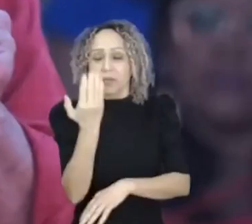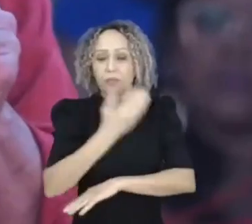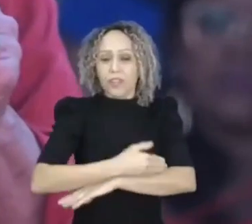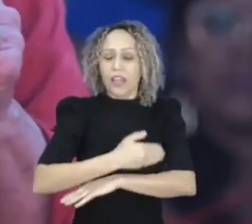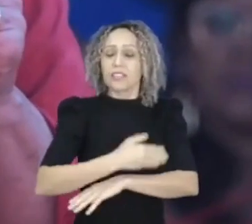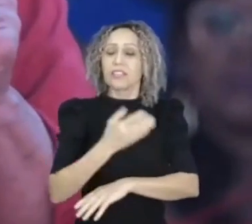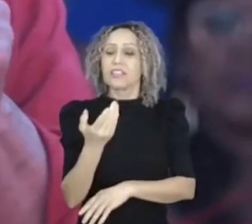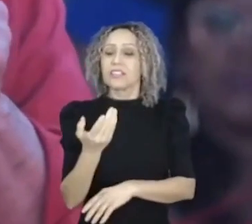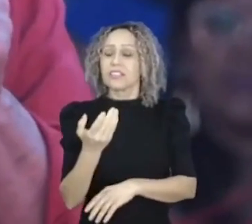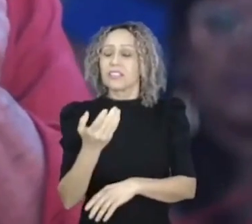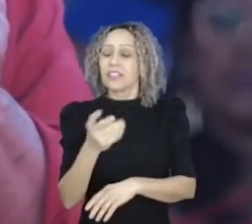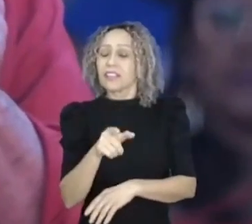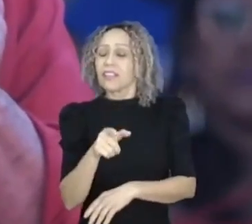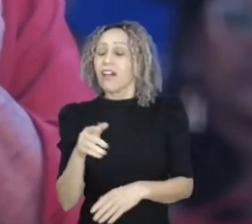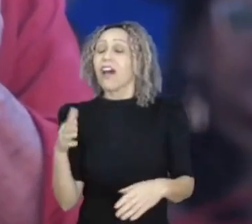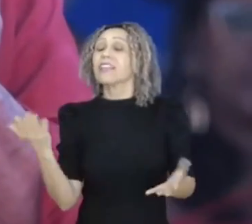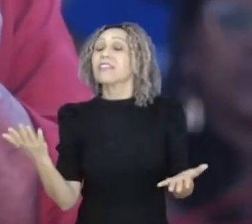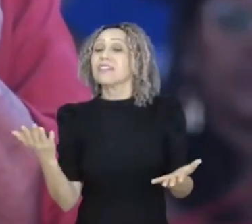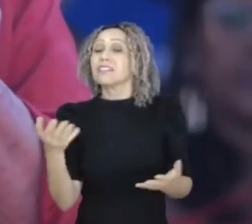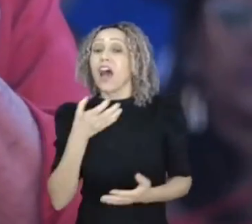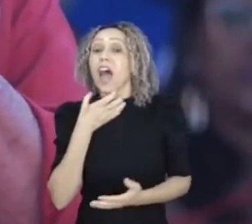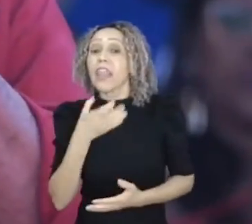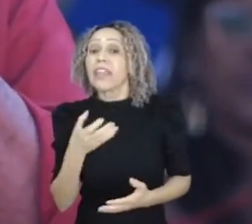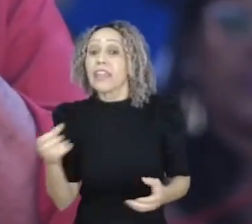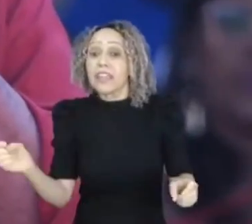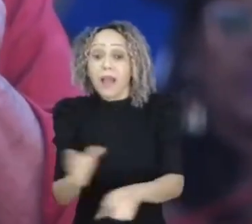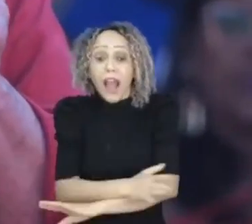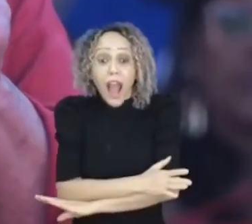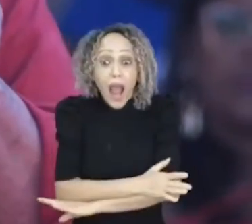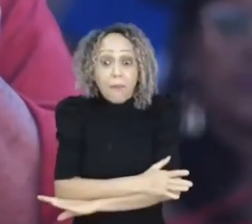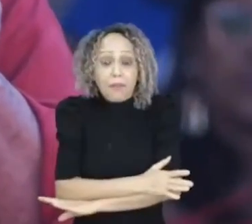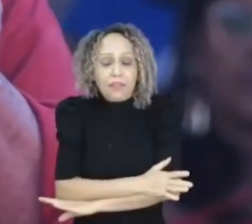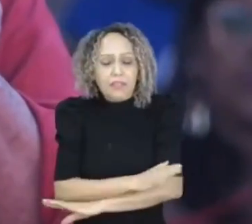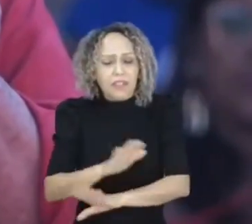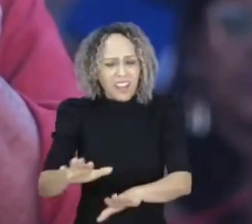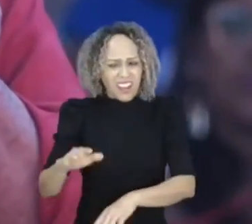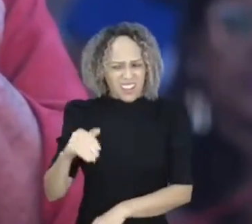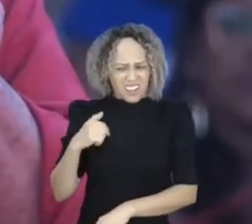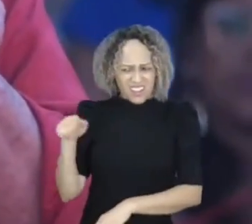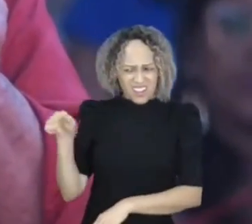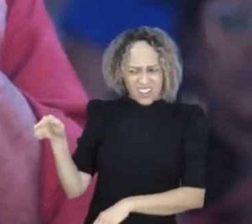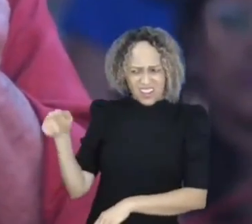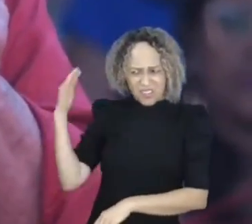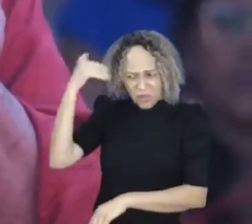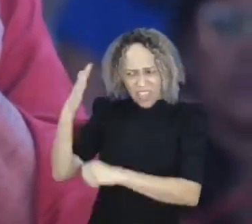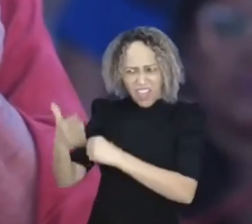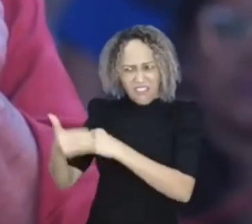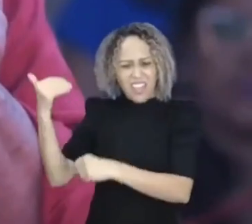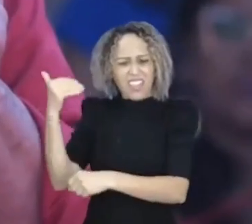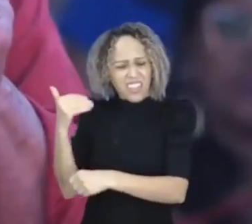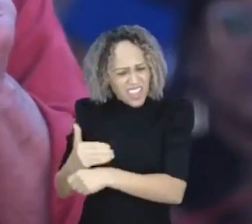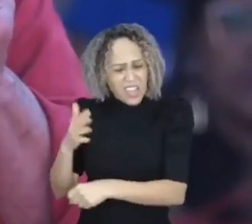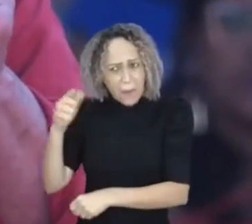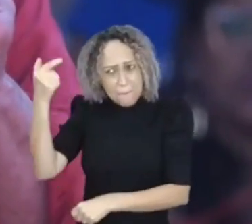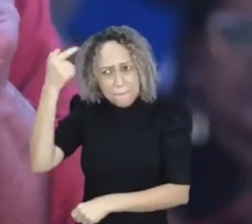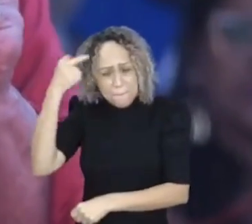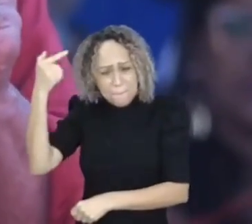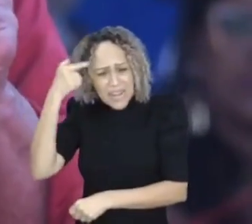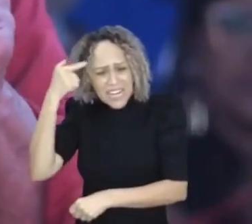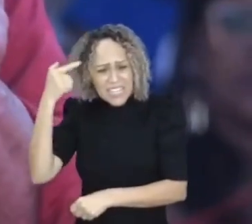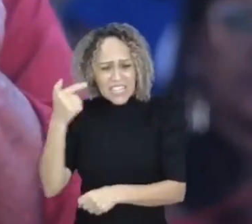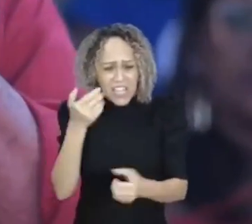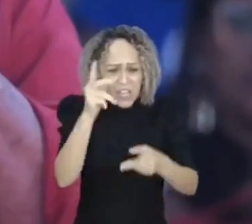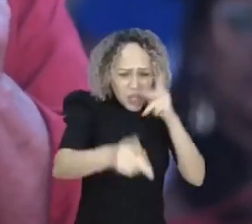esse fascista pensa que o povo vai ser tratado como se fosse ignorante ou gado? Que ele acha que vai